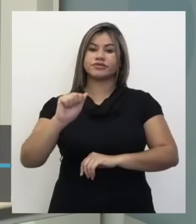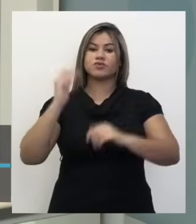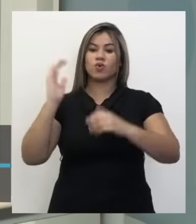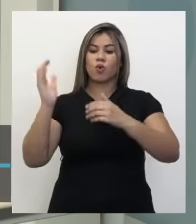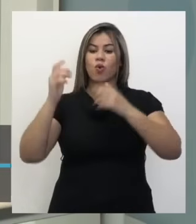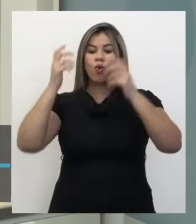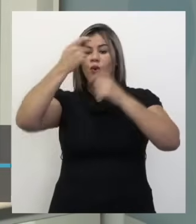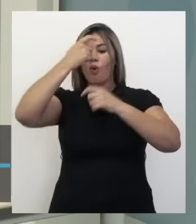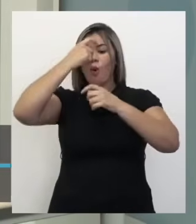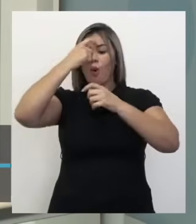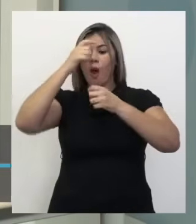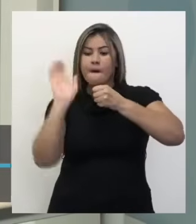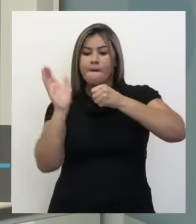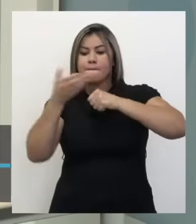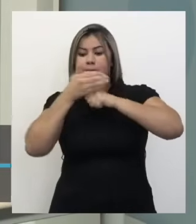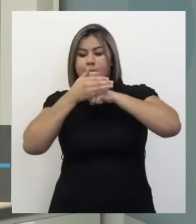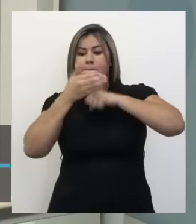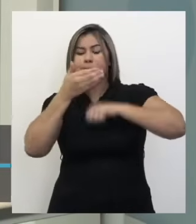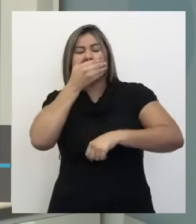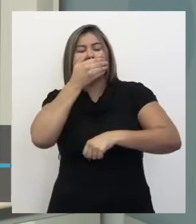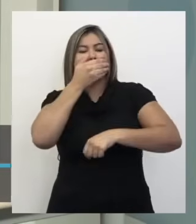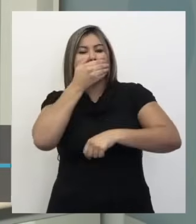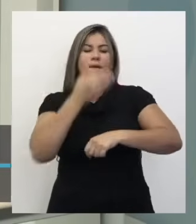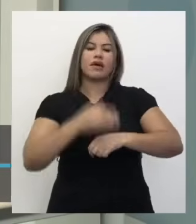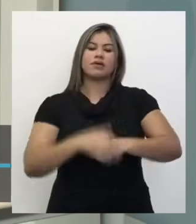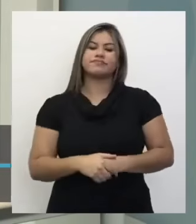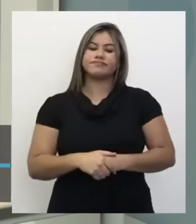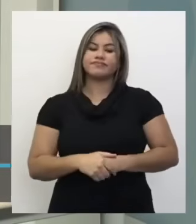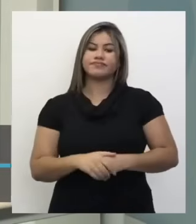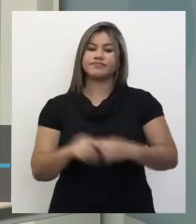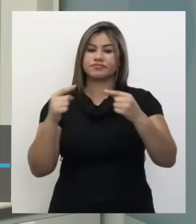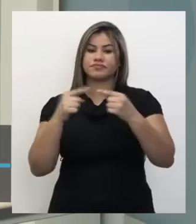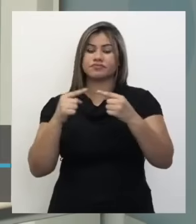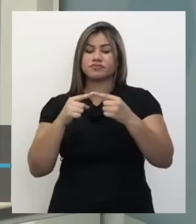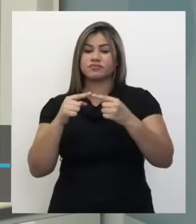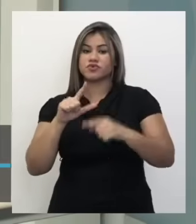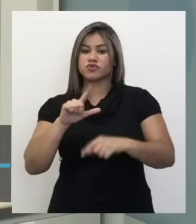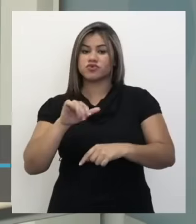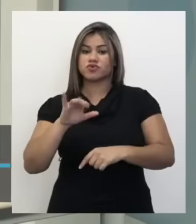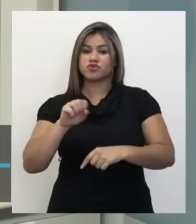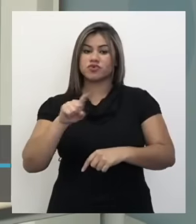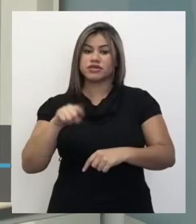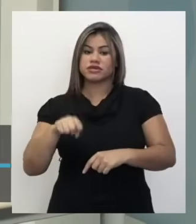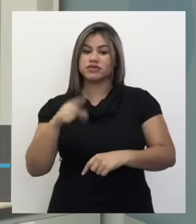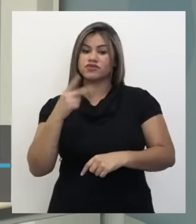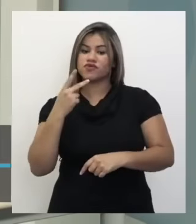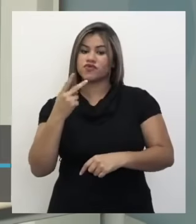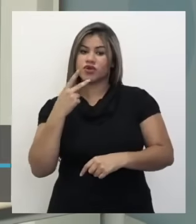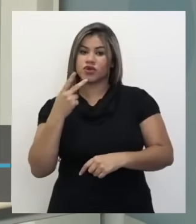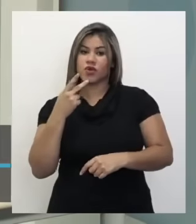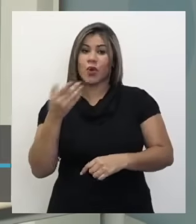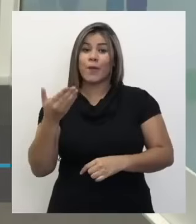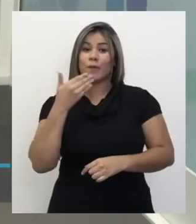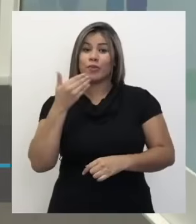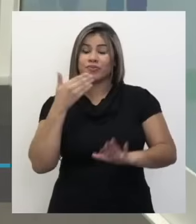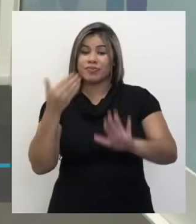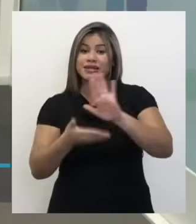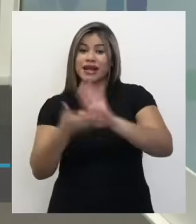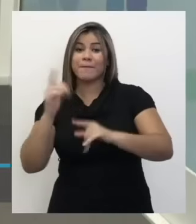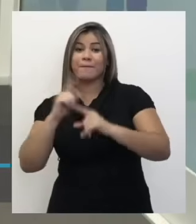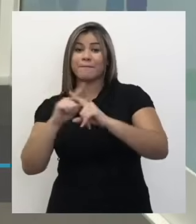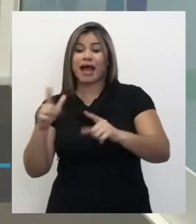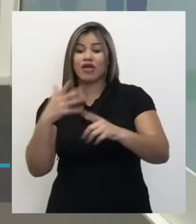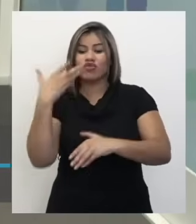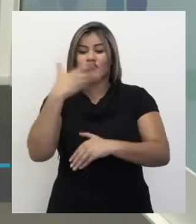da consciência. Aí o Luiz Otávio, está no fato de o homem pedir o açaí, porém ele está cheio de guloseimas. Né? Ele